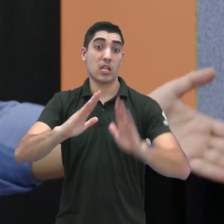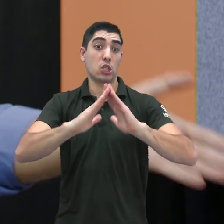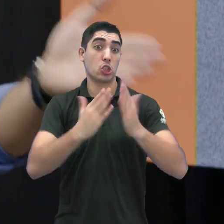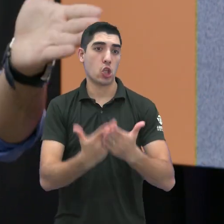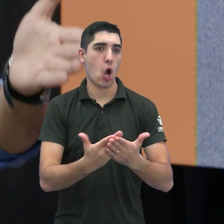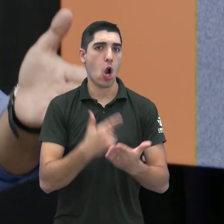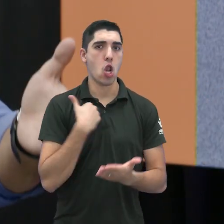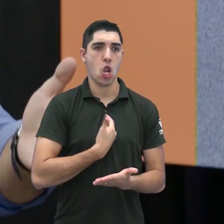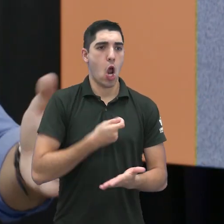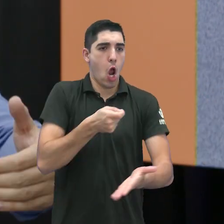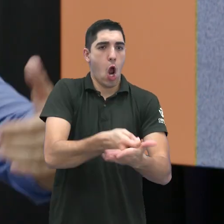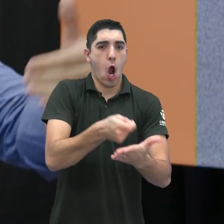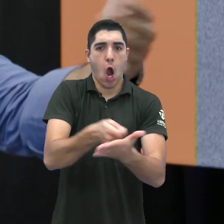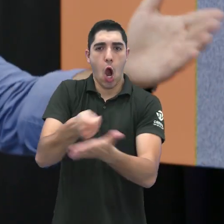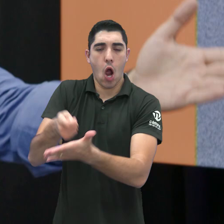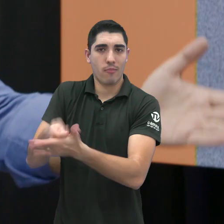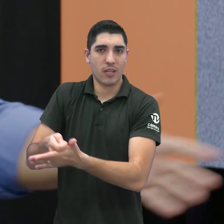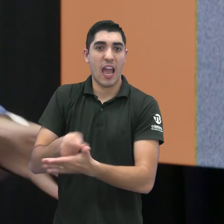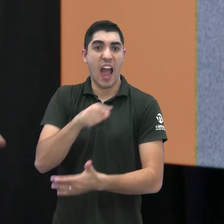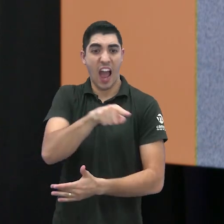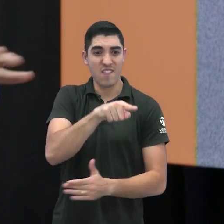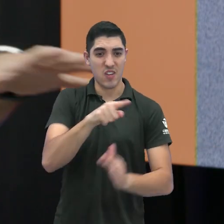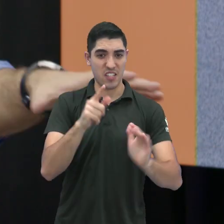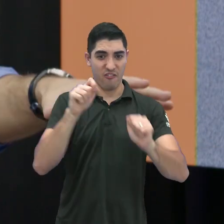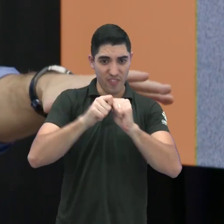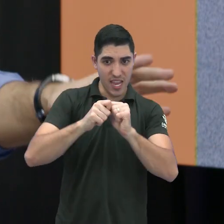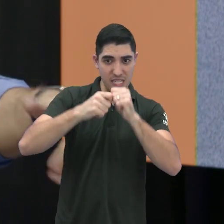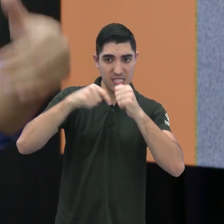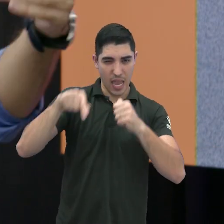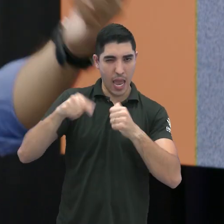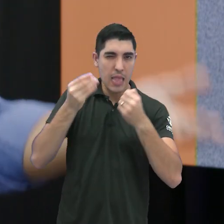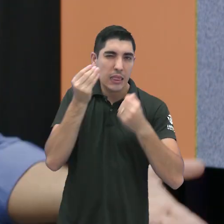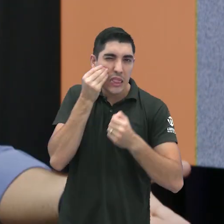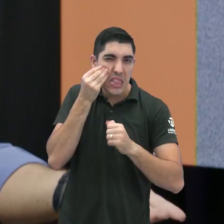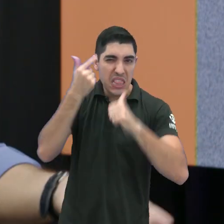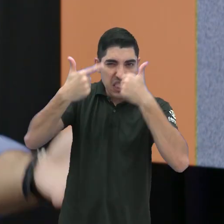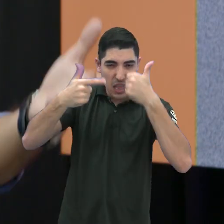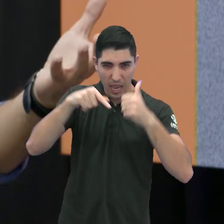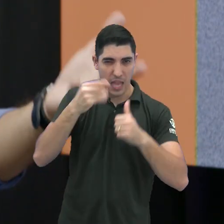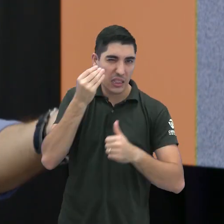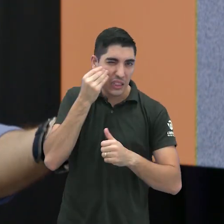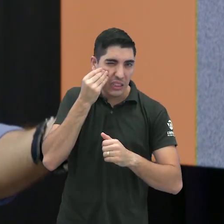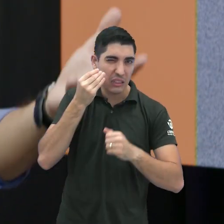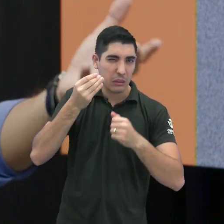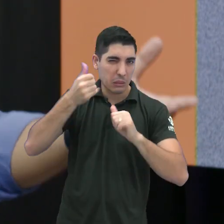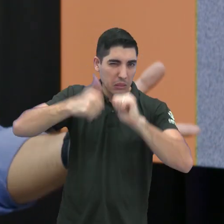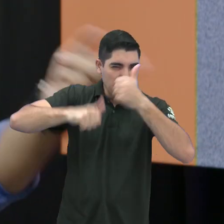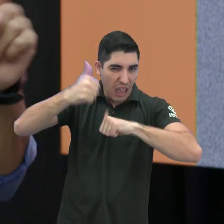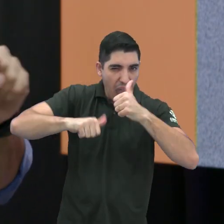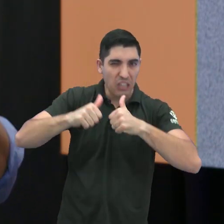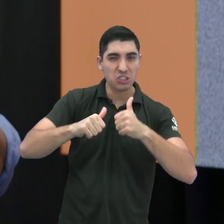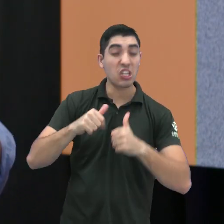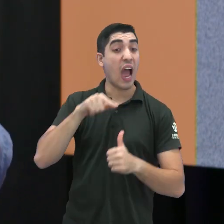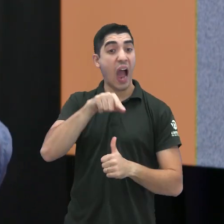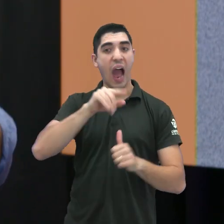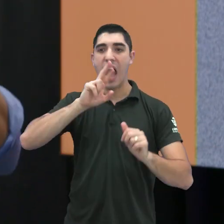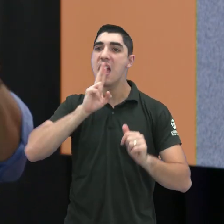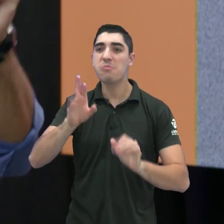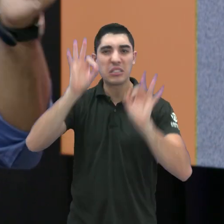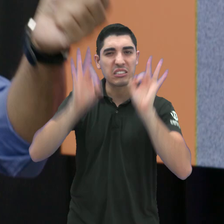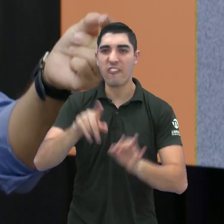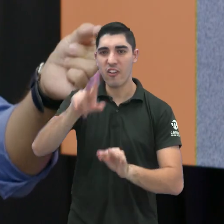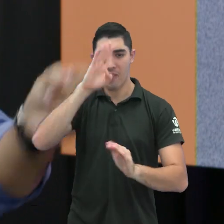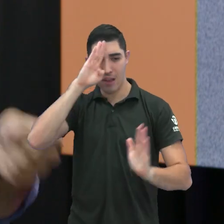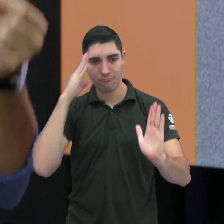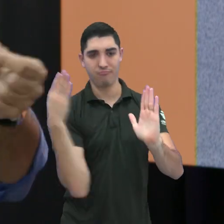teste vocacional é o que a pessoa deve ser, o que a pessoa será, de forma nenhuma, mas apenas uma opção e é um norte para alunos que muitas vezes